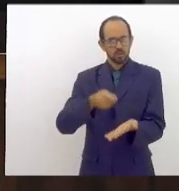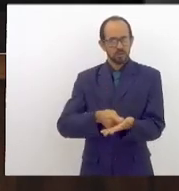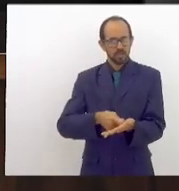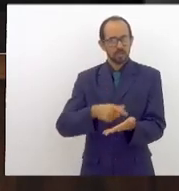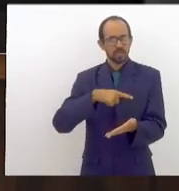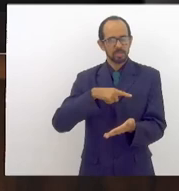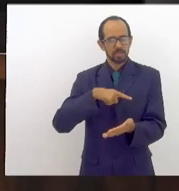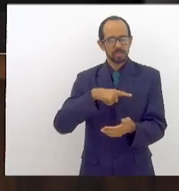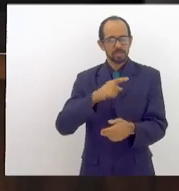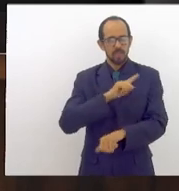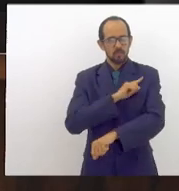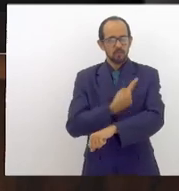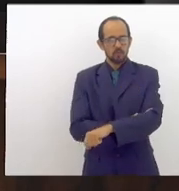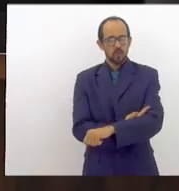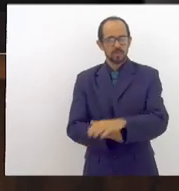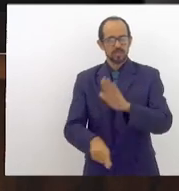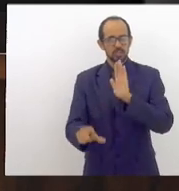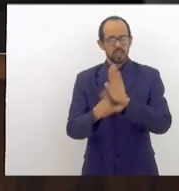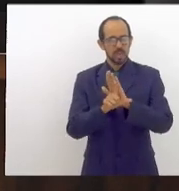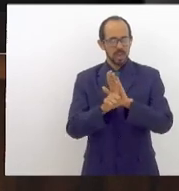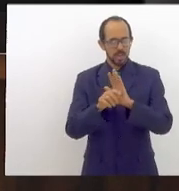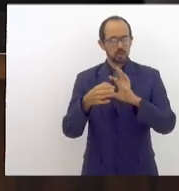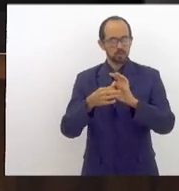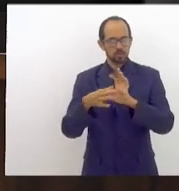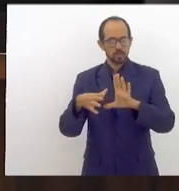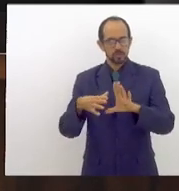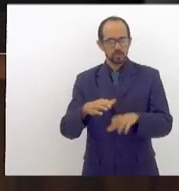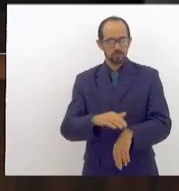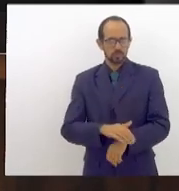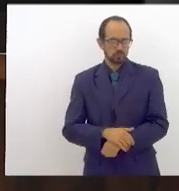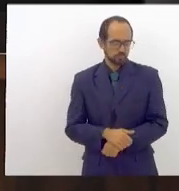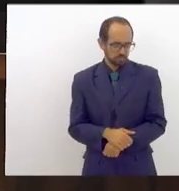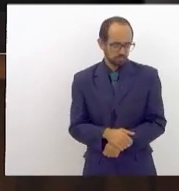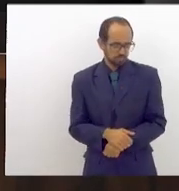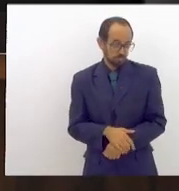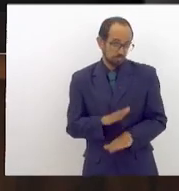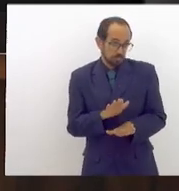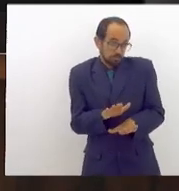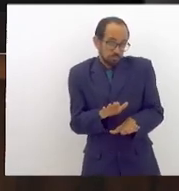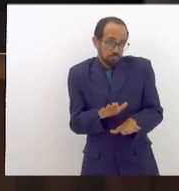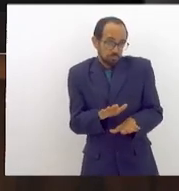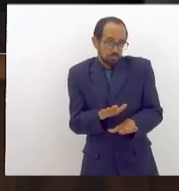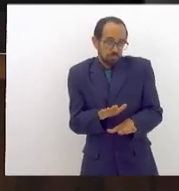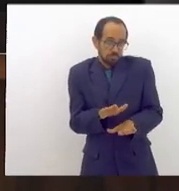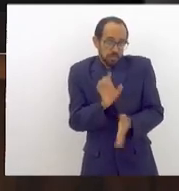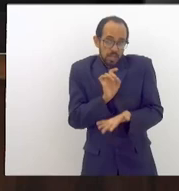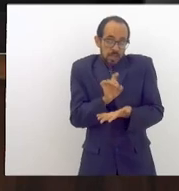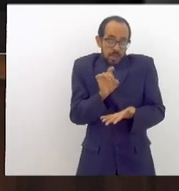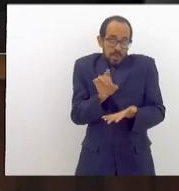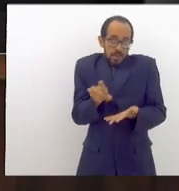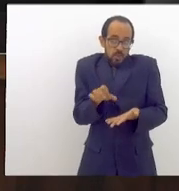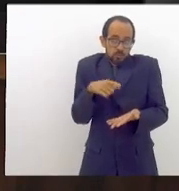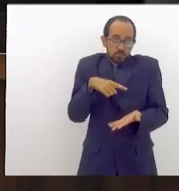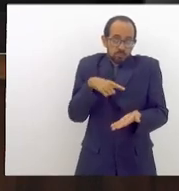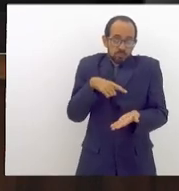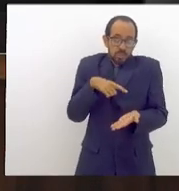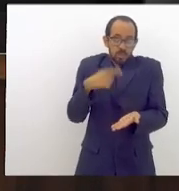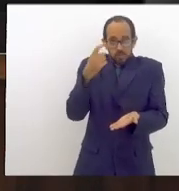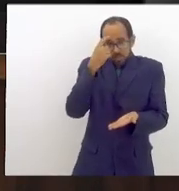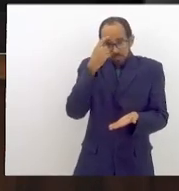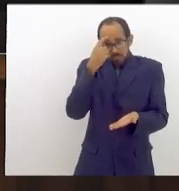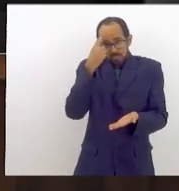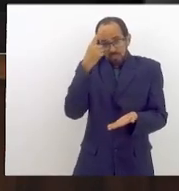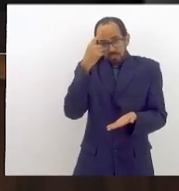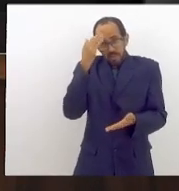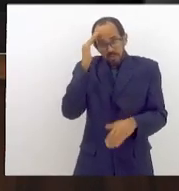lei determinativa seu entendimento do STF mas cada um tem uma constituição e cada um tem um